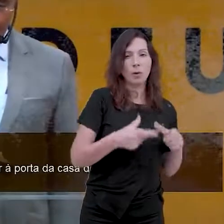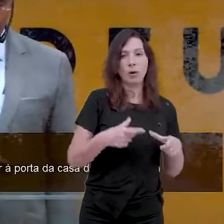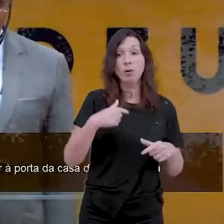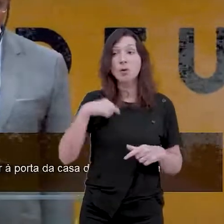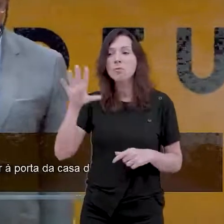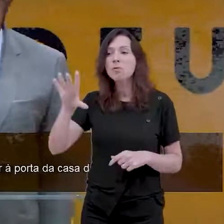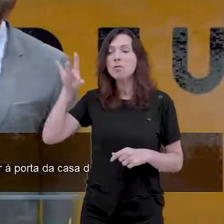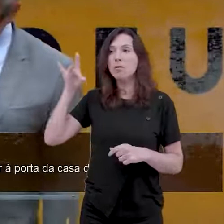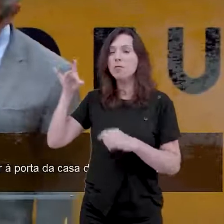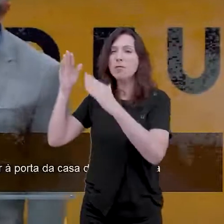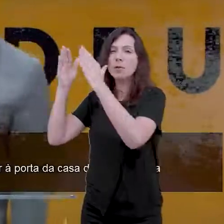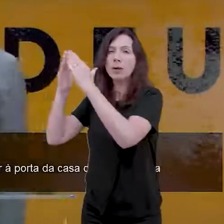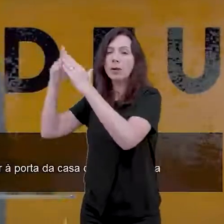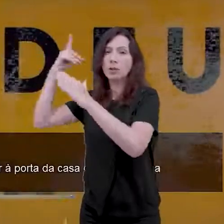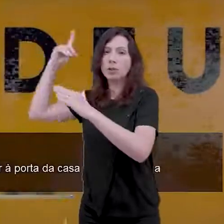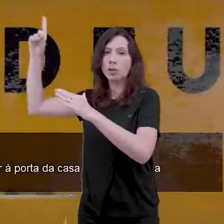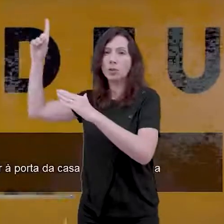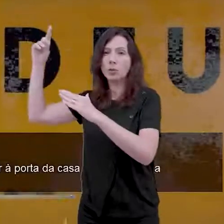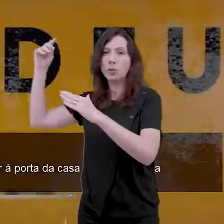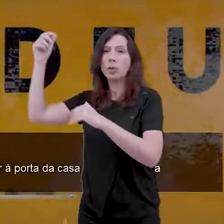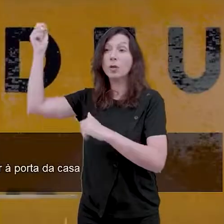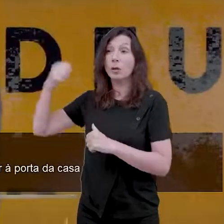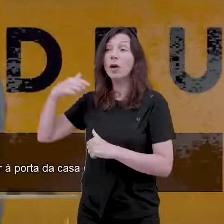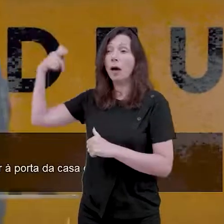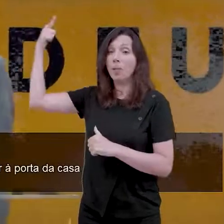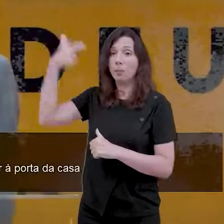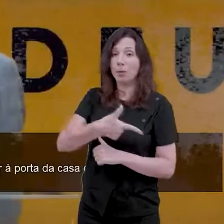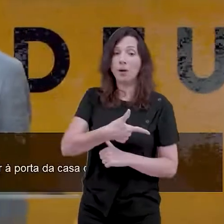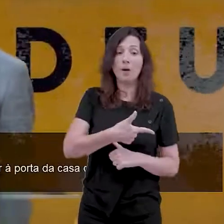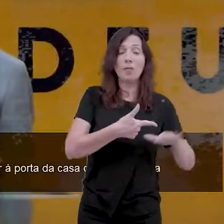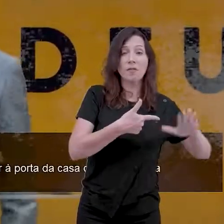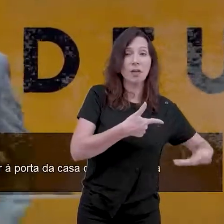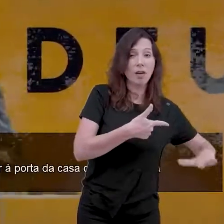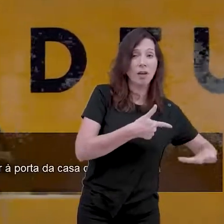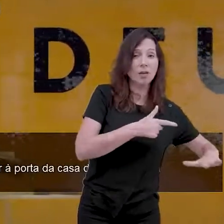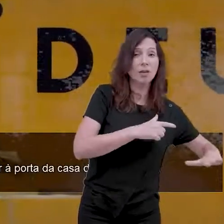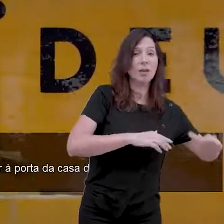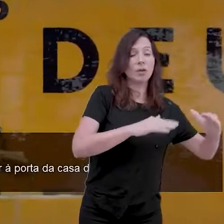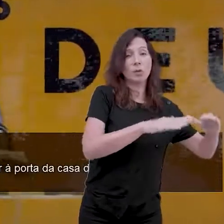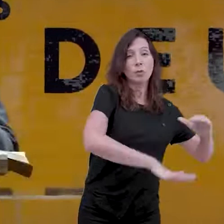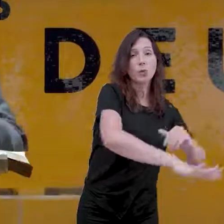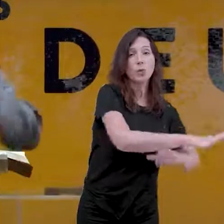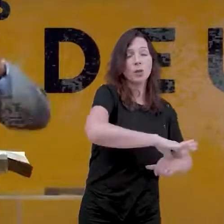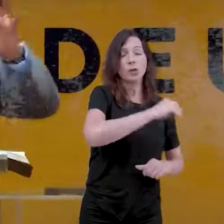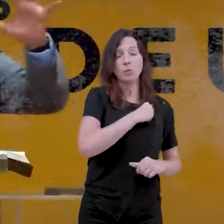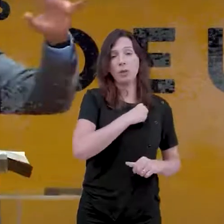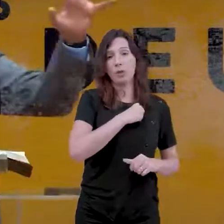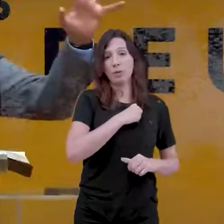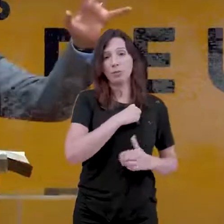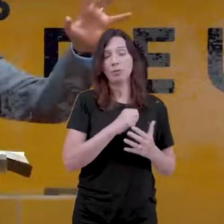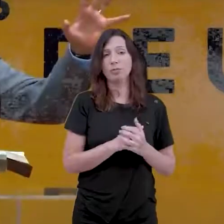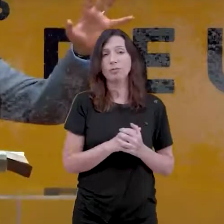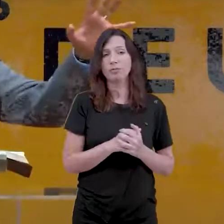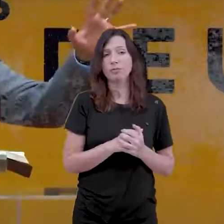do meu Deus a permanecer nas tendas da perversidade. Porque ele está dizendo o seguinte: tudo que o mundo